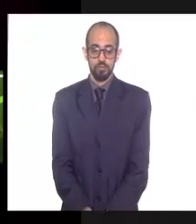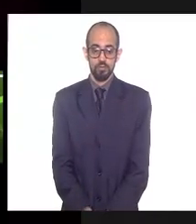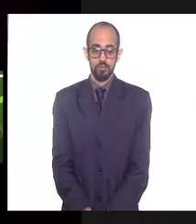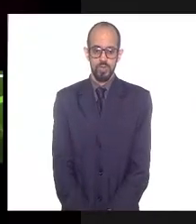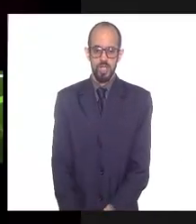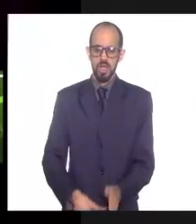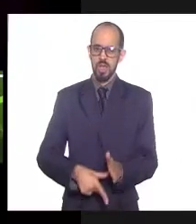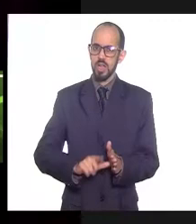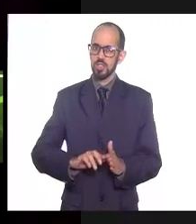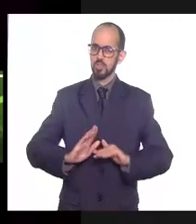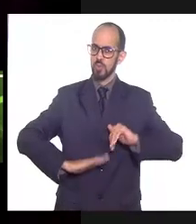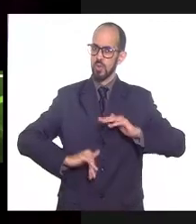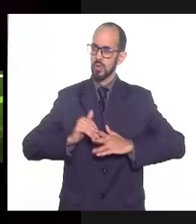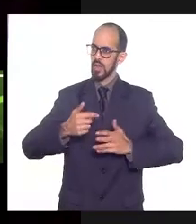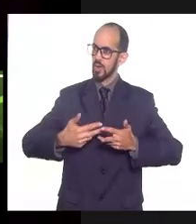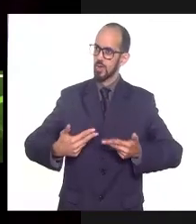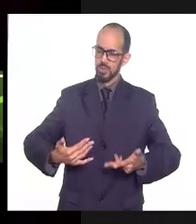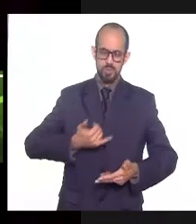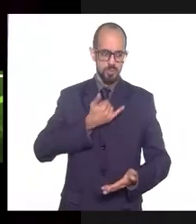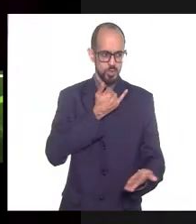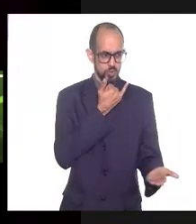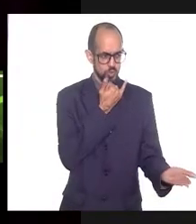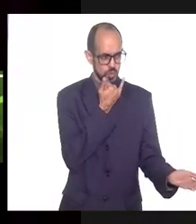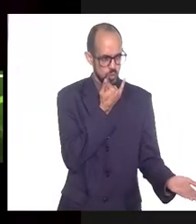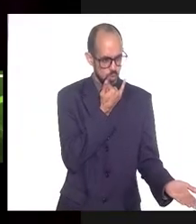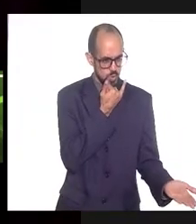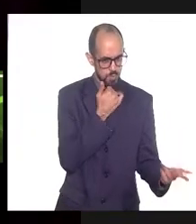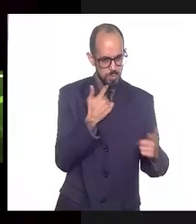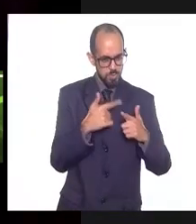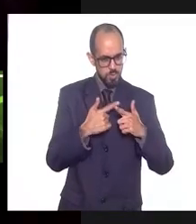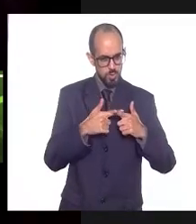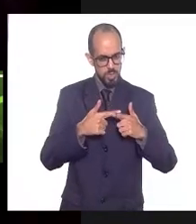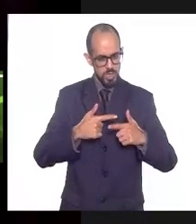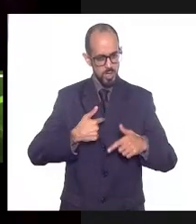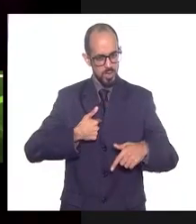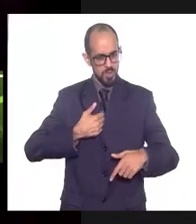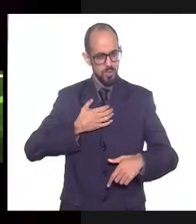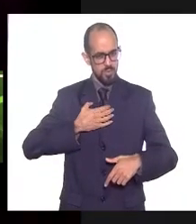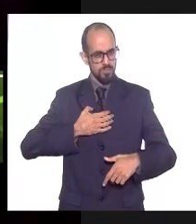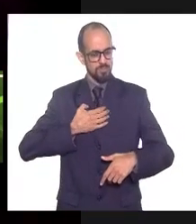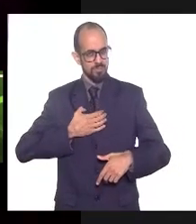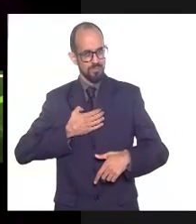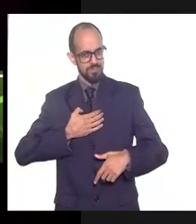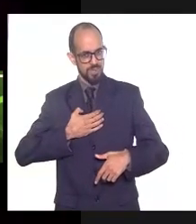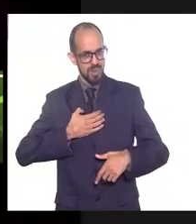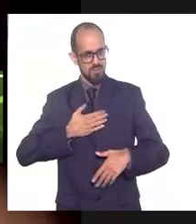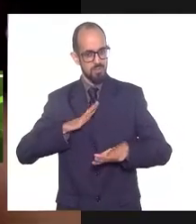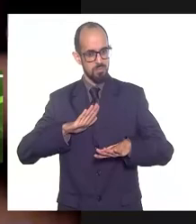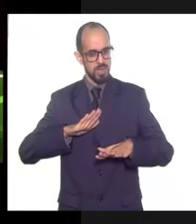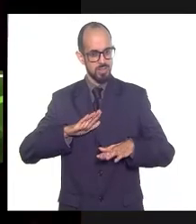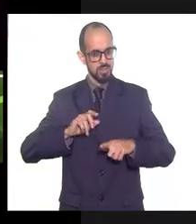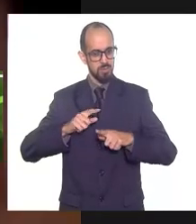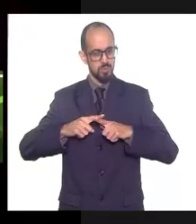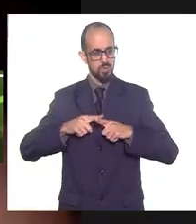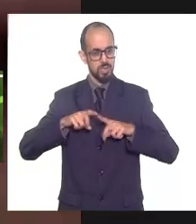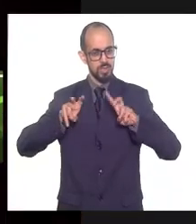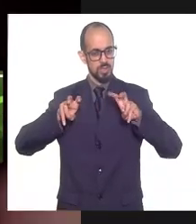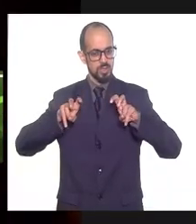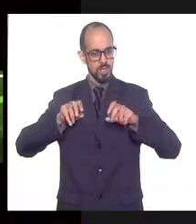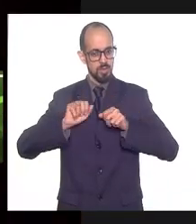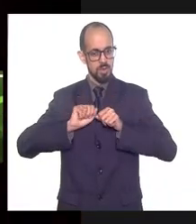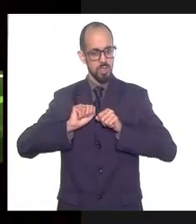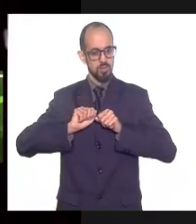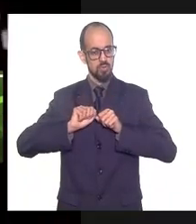Antes de qualquer coisa, eu queria me desculpar pela minha exaltação, mas é que esses temas realmente me